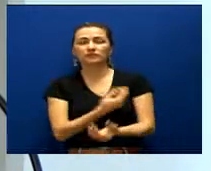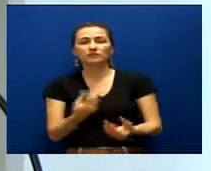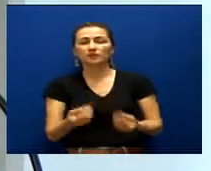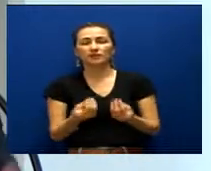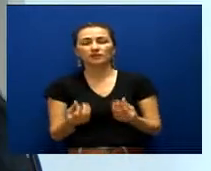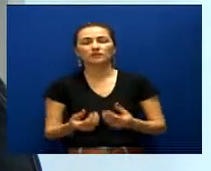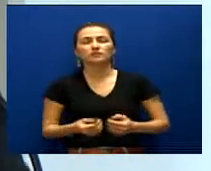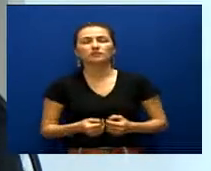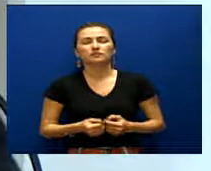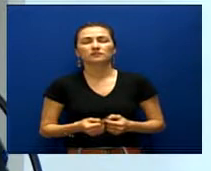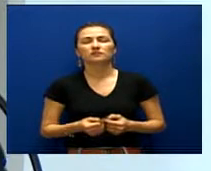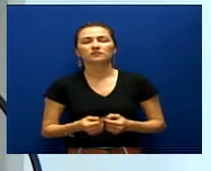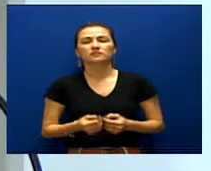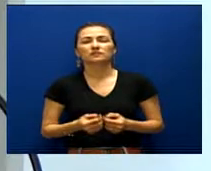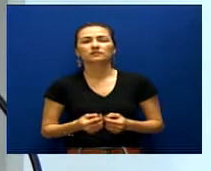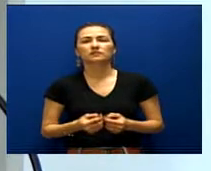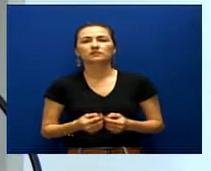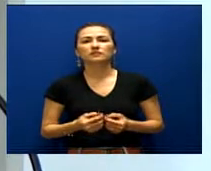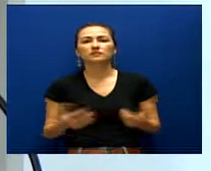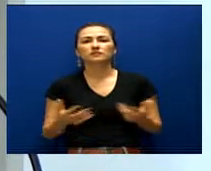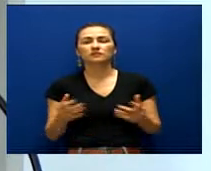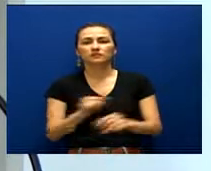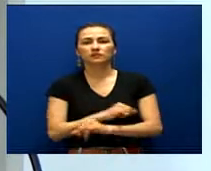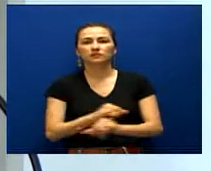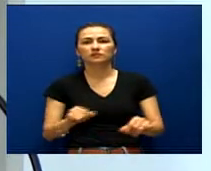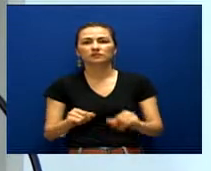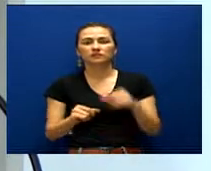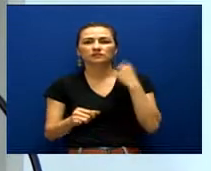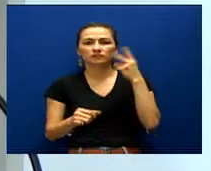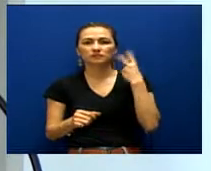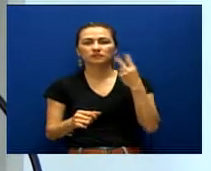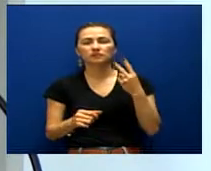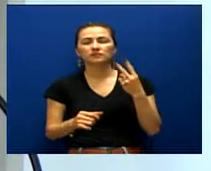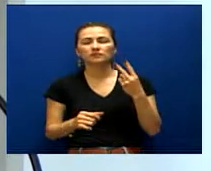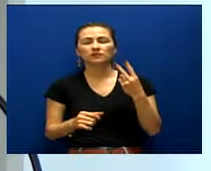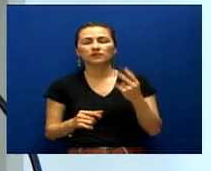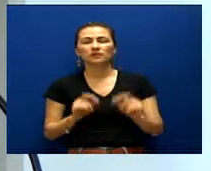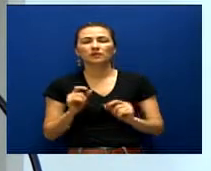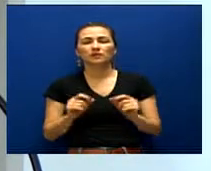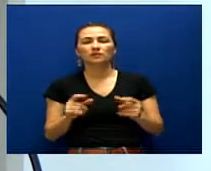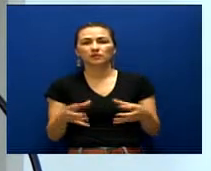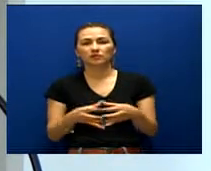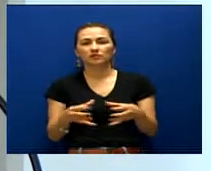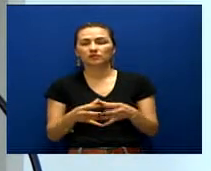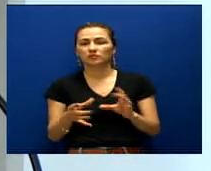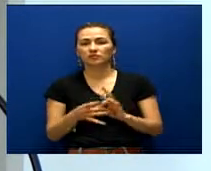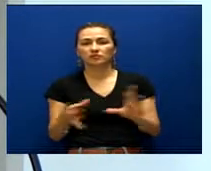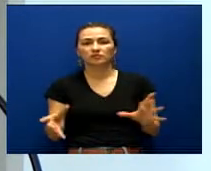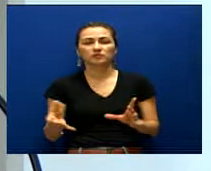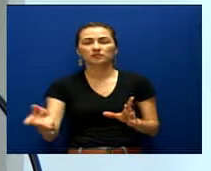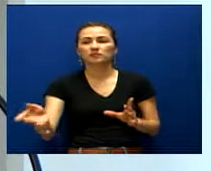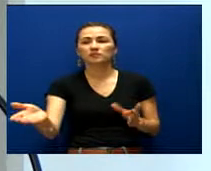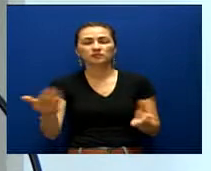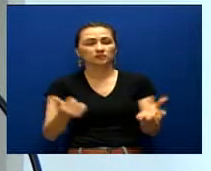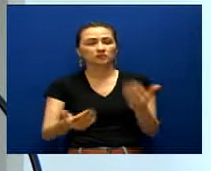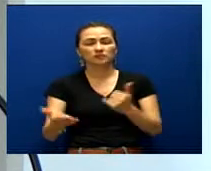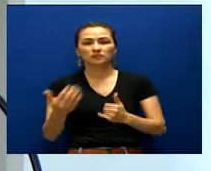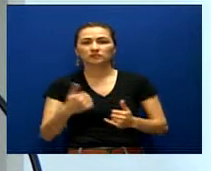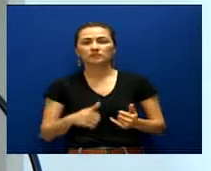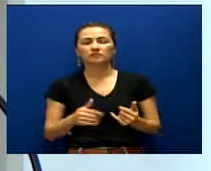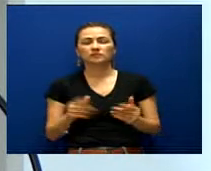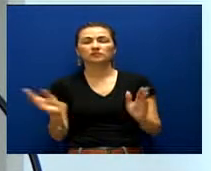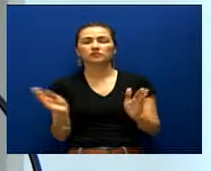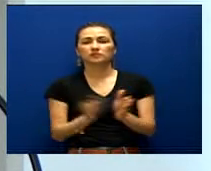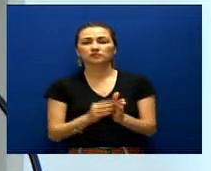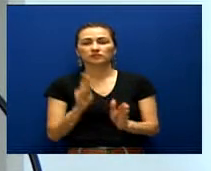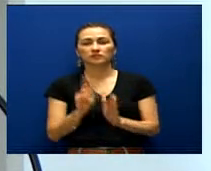E venho dizer aos senhores que a associação está aberta, está à disposição de vocês para que nós possamos colocar